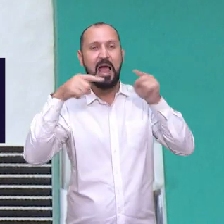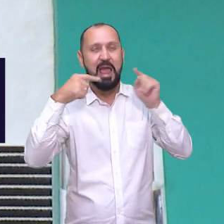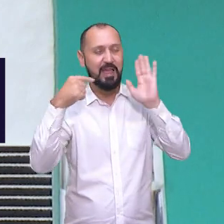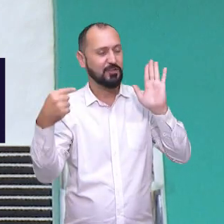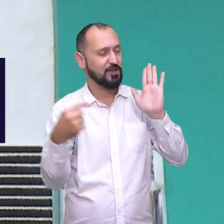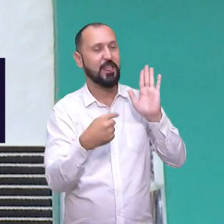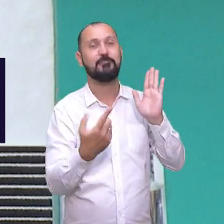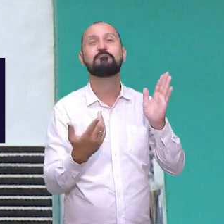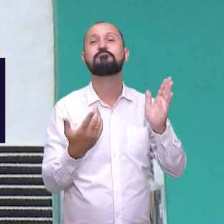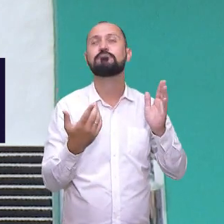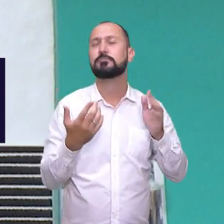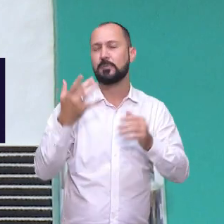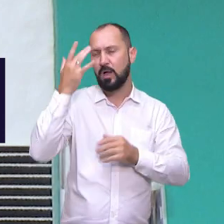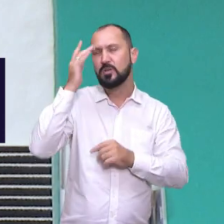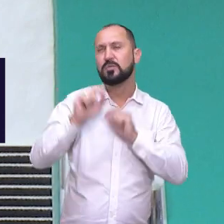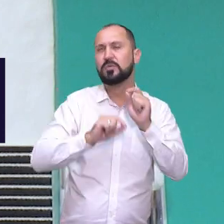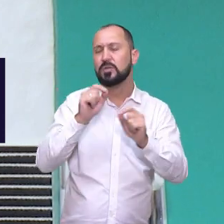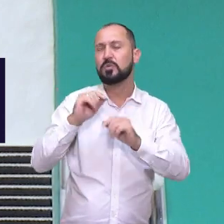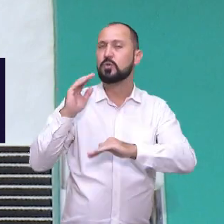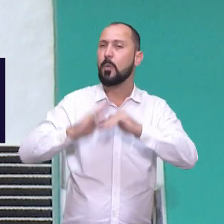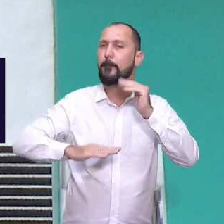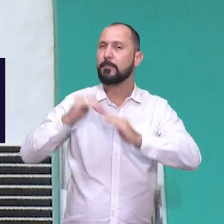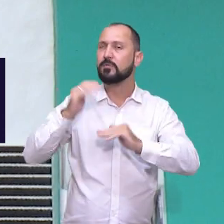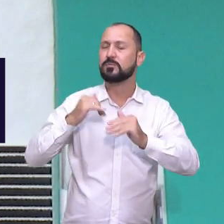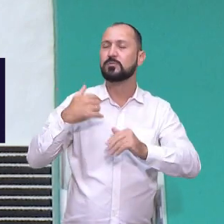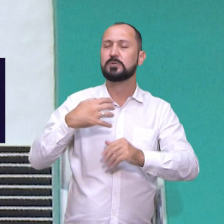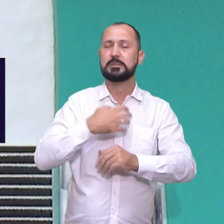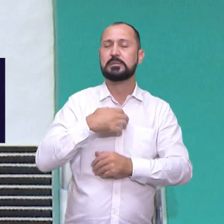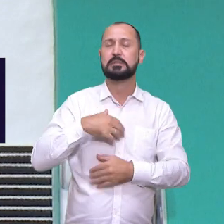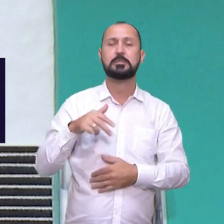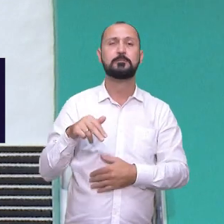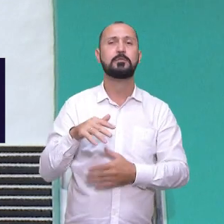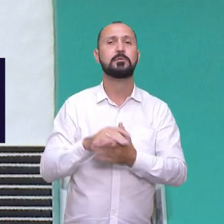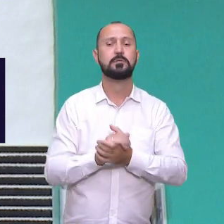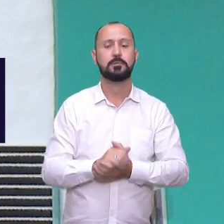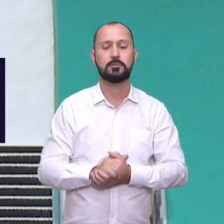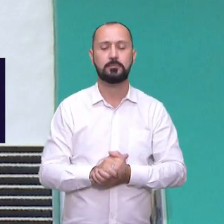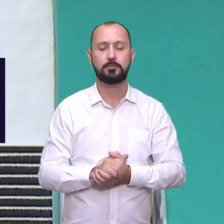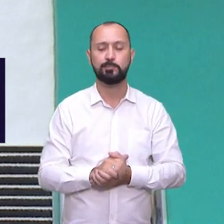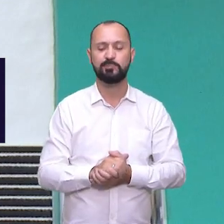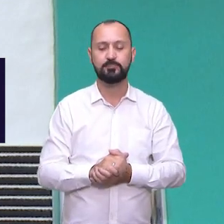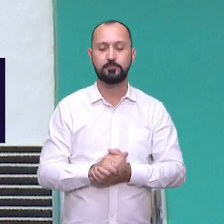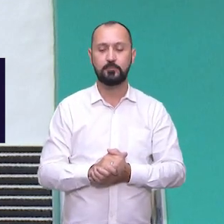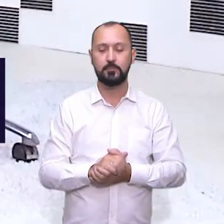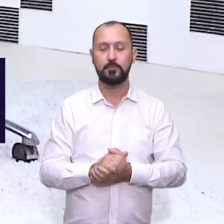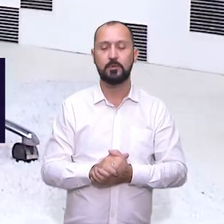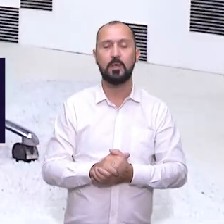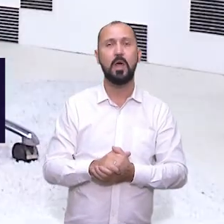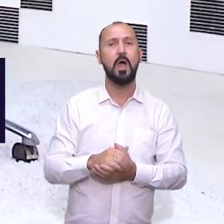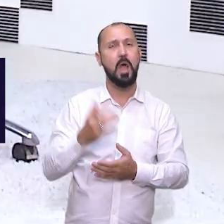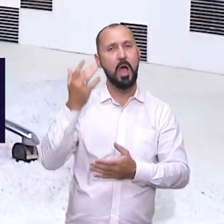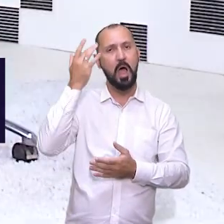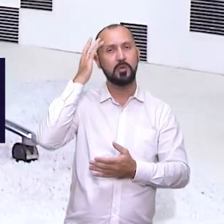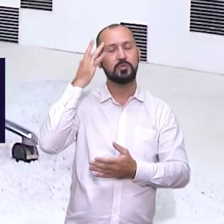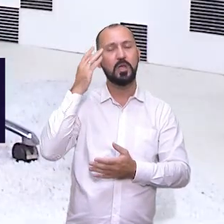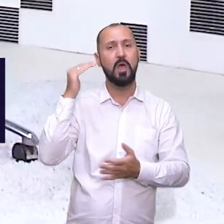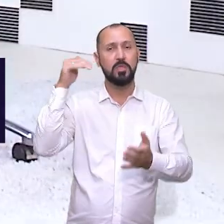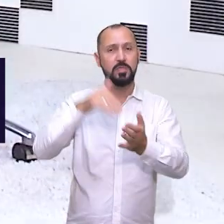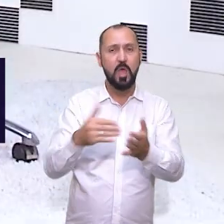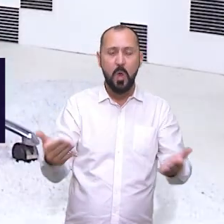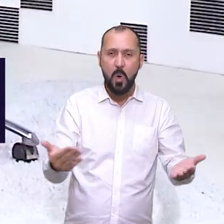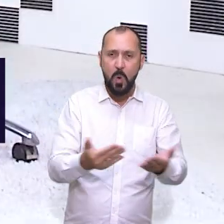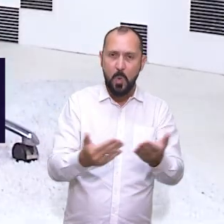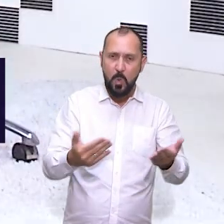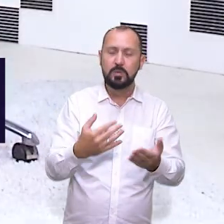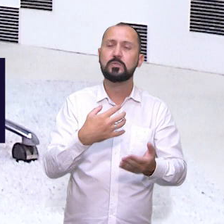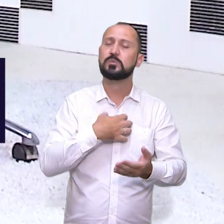uma crítica à Lei Rouanet, né? E o senhor acha que os artistas se sentiram marginalizados? Acho que tem artistas se sentindo marginalizados